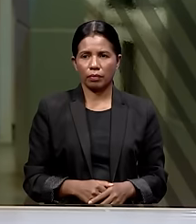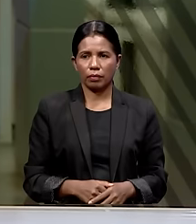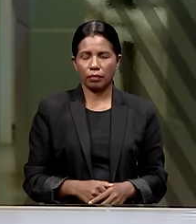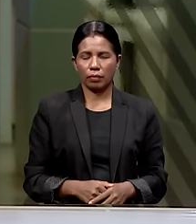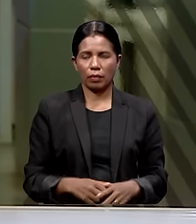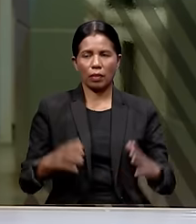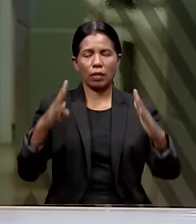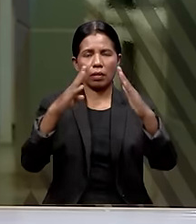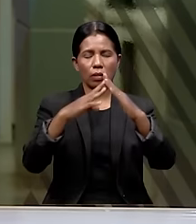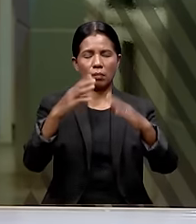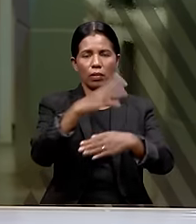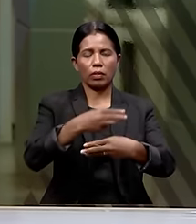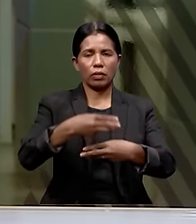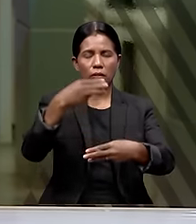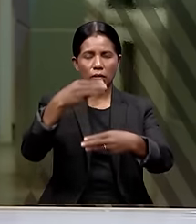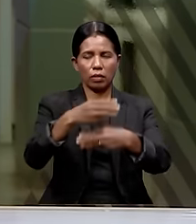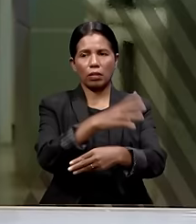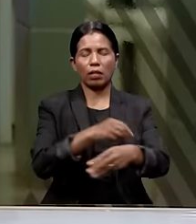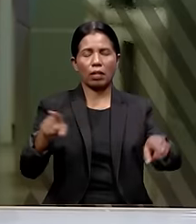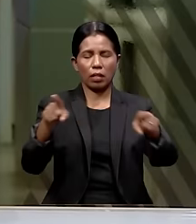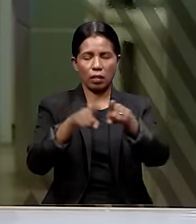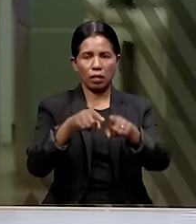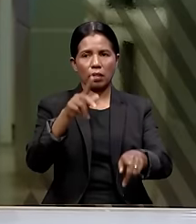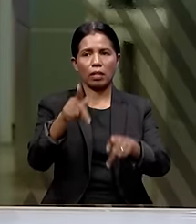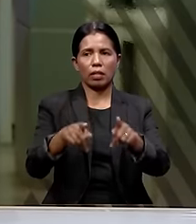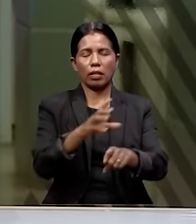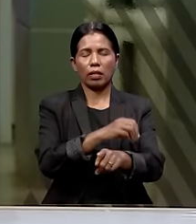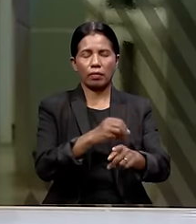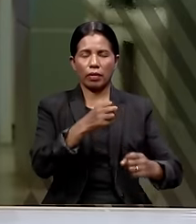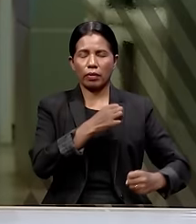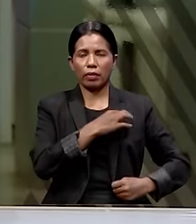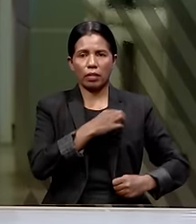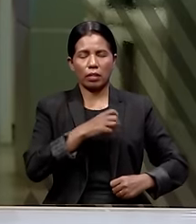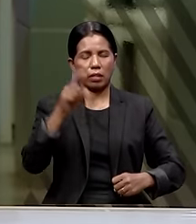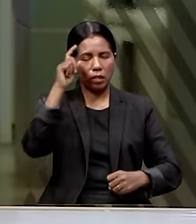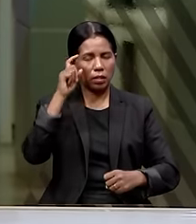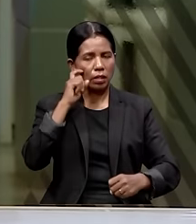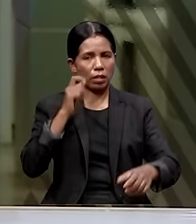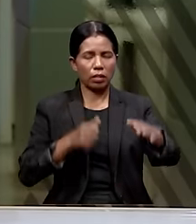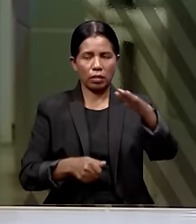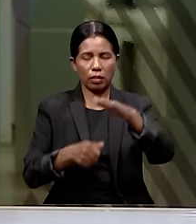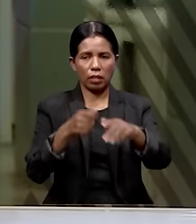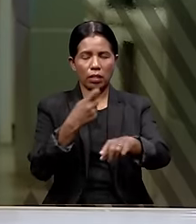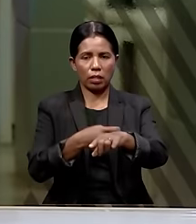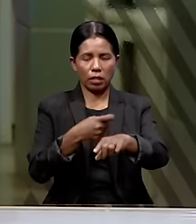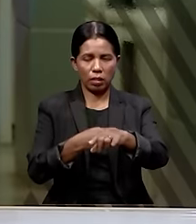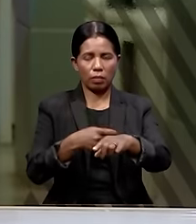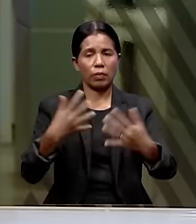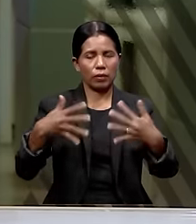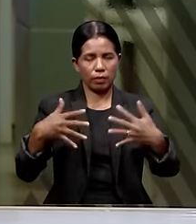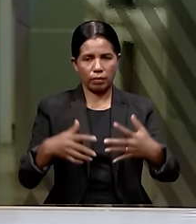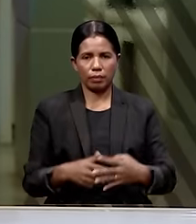Uma foro tesouro fatumeta se anessa na abrigo, ba comandante Valentil, cairá la sana na Guzmão e a tempo